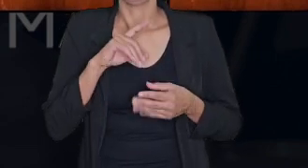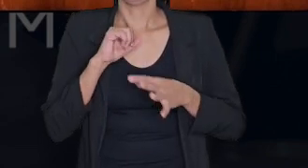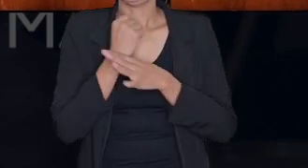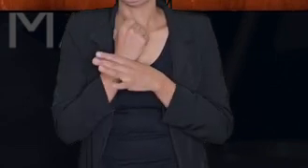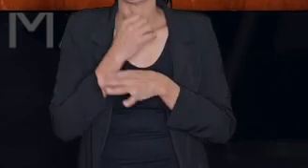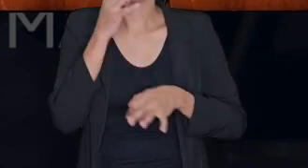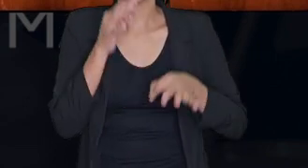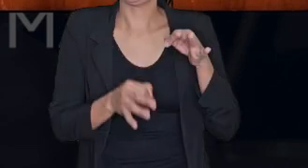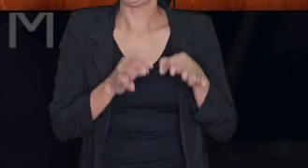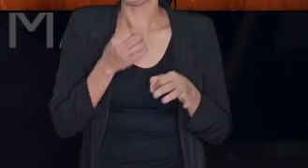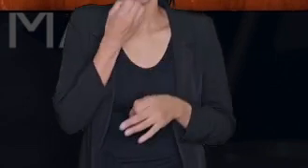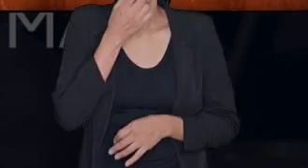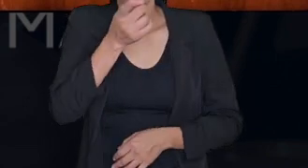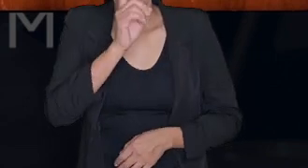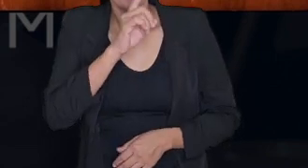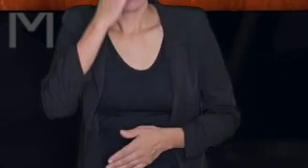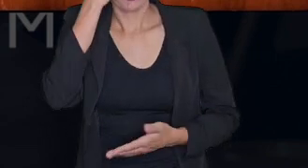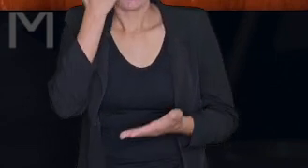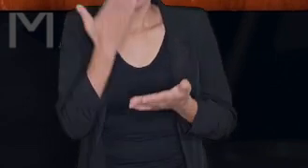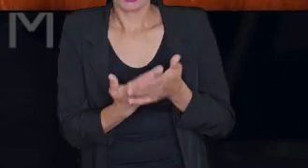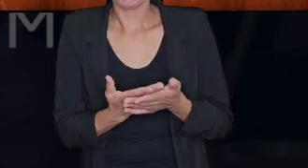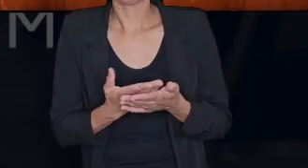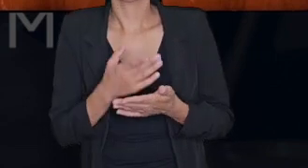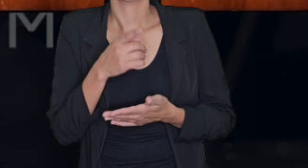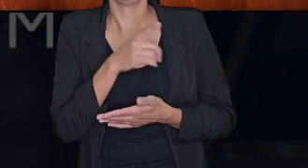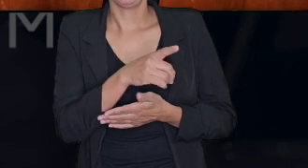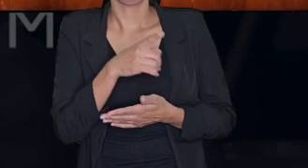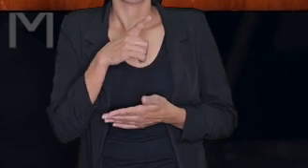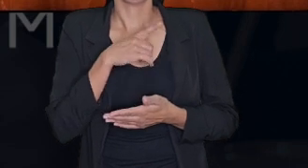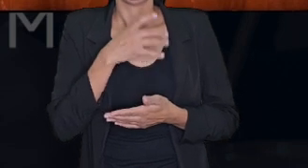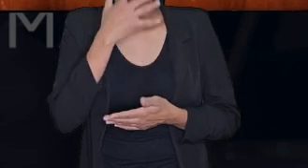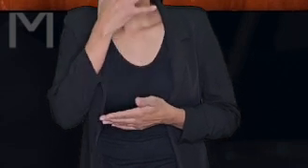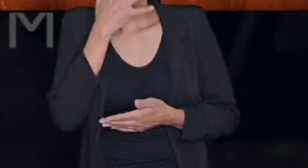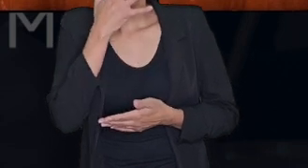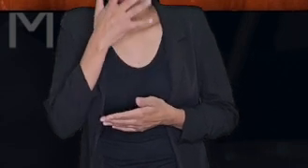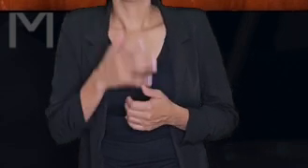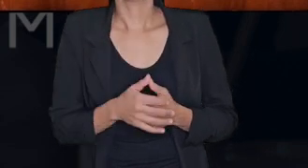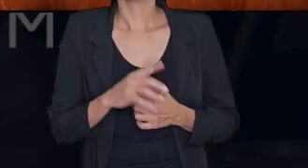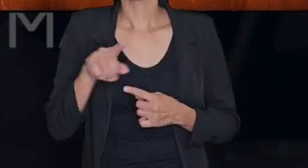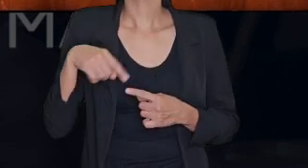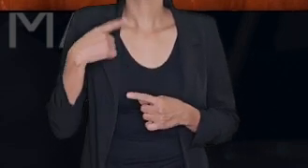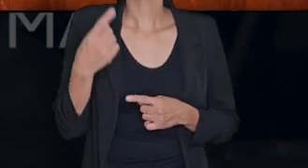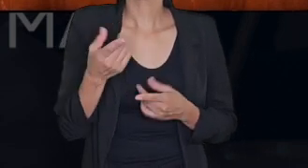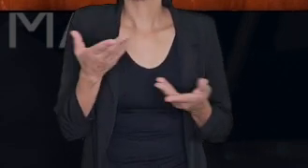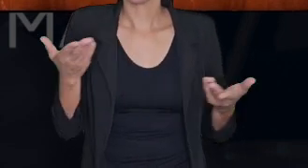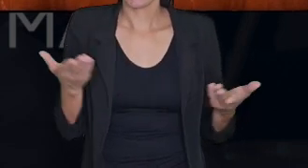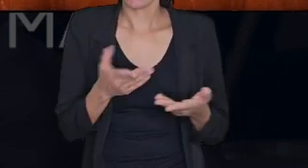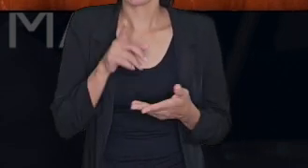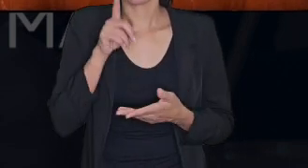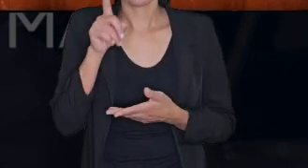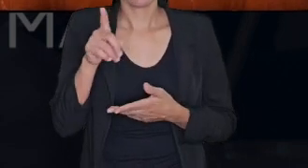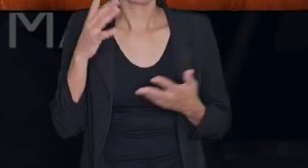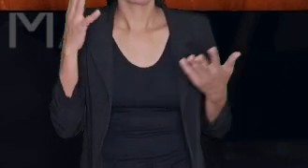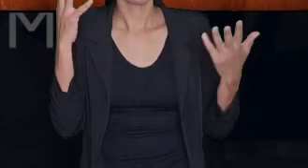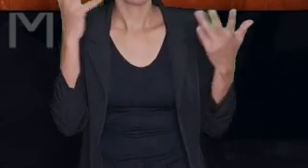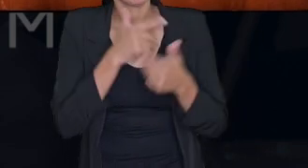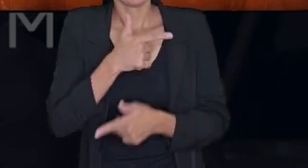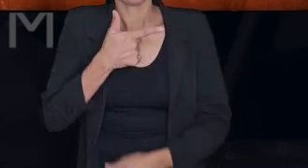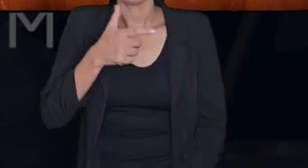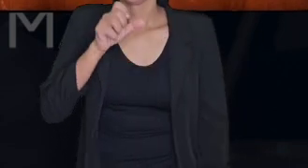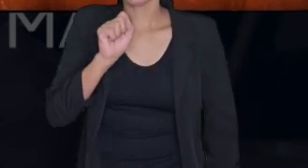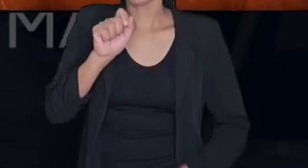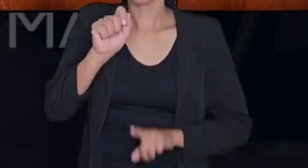bom. Se a gente visa uma segurança jurídica, não é bom acreditar nessa mera insatisfação. Vamos para o